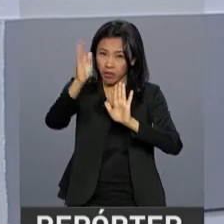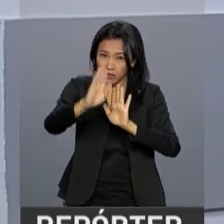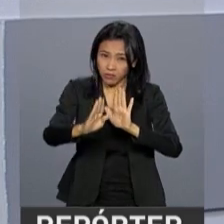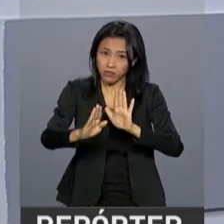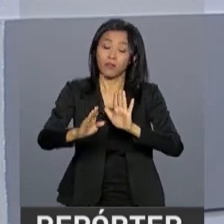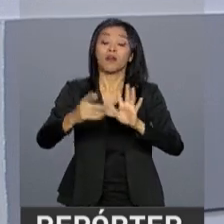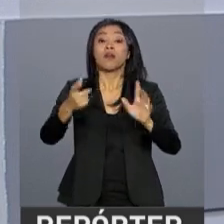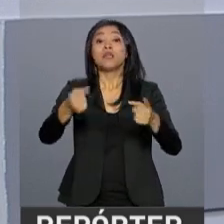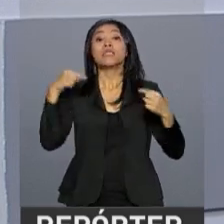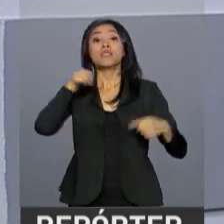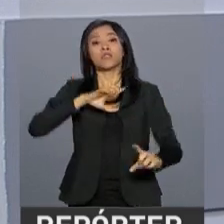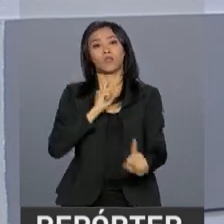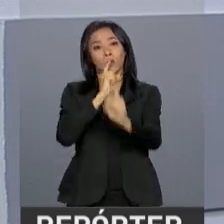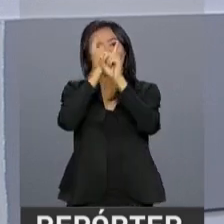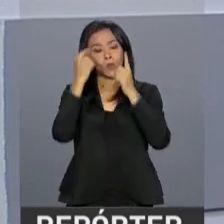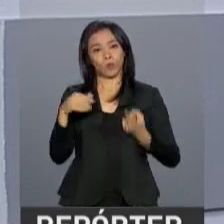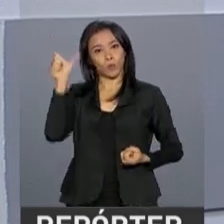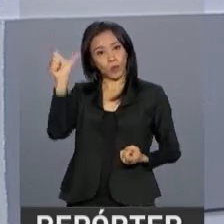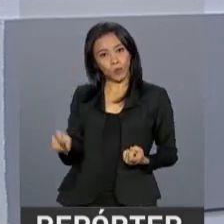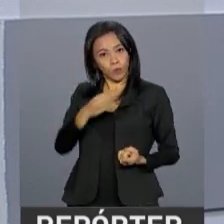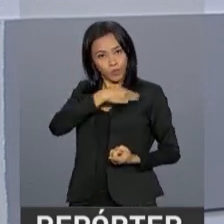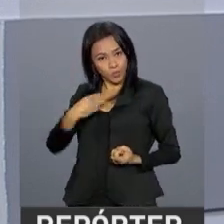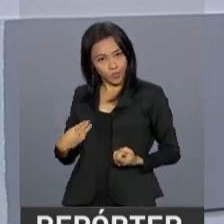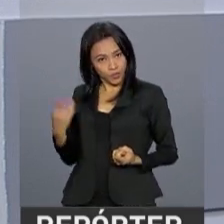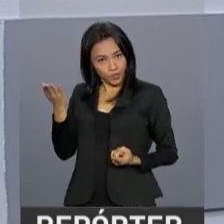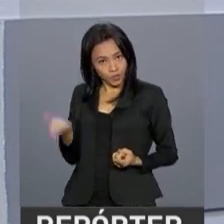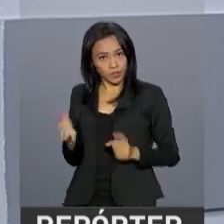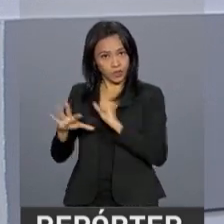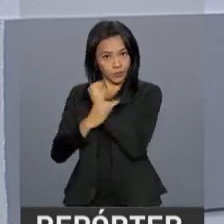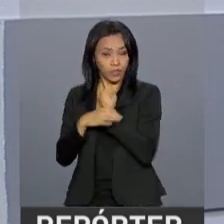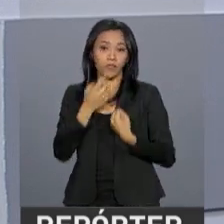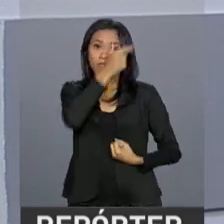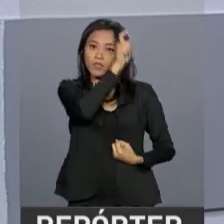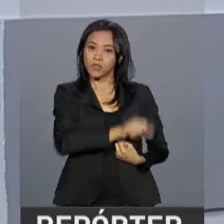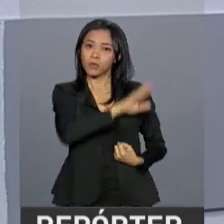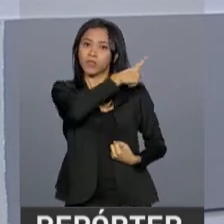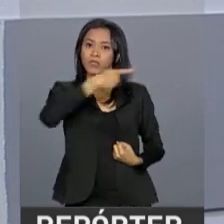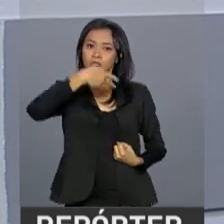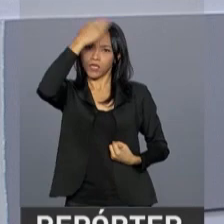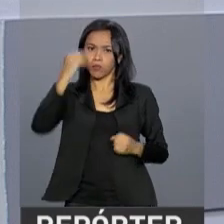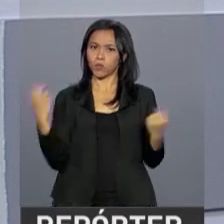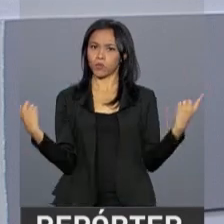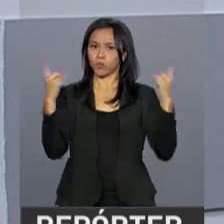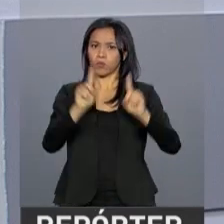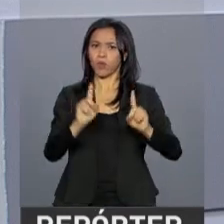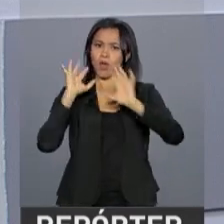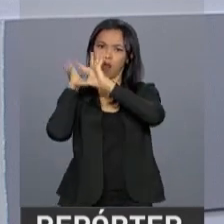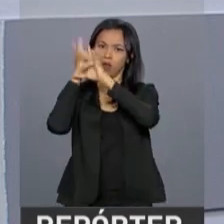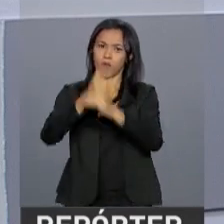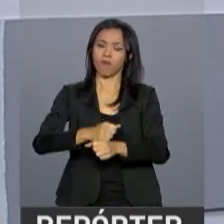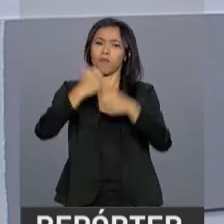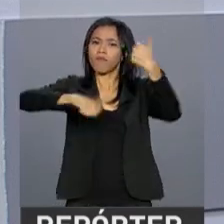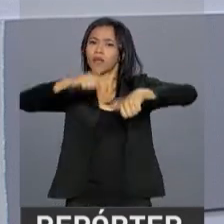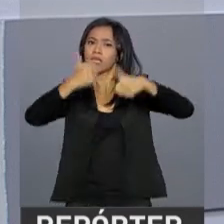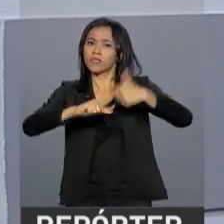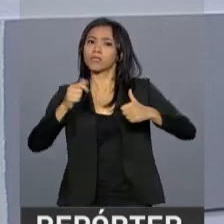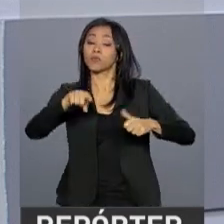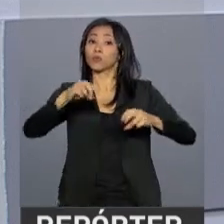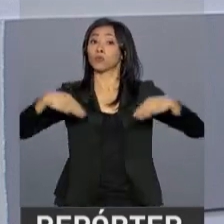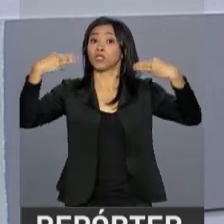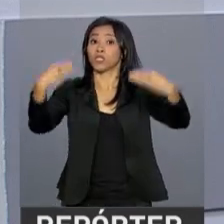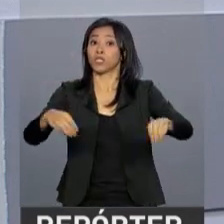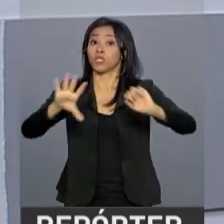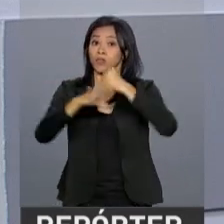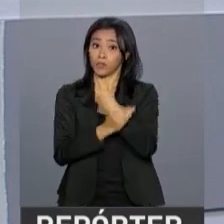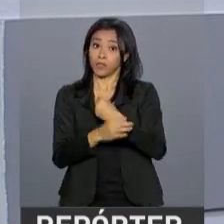o ministro raul jungmann eo presidente michel temer fizeram um balanço dos três primeiros meses do ministério da segurança pública a